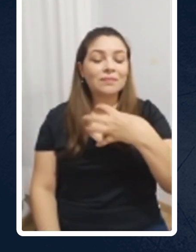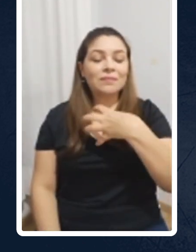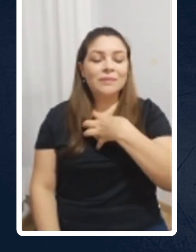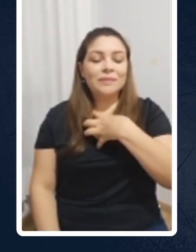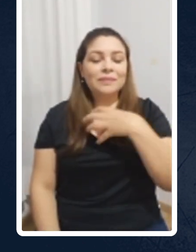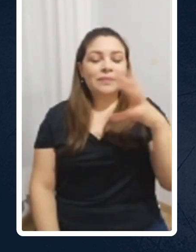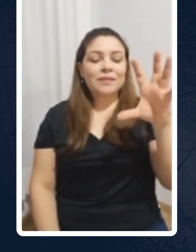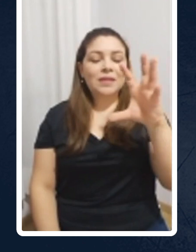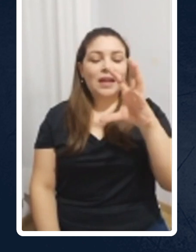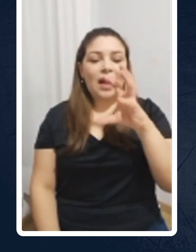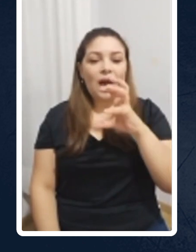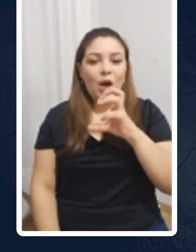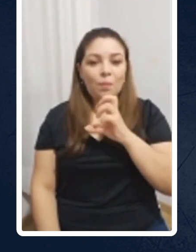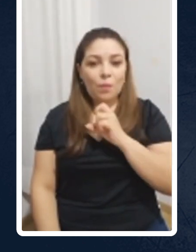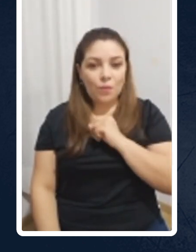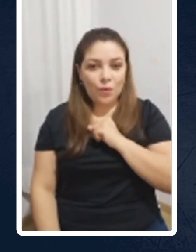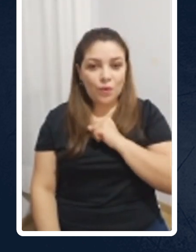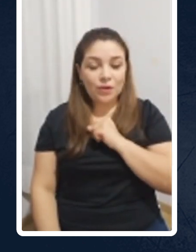e acolhimento.